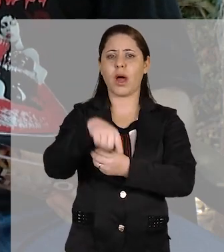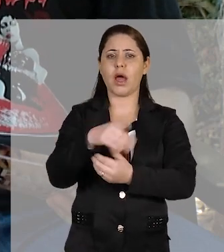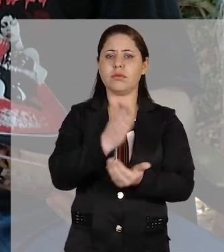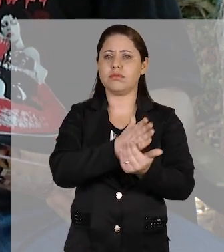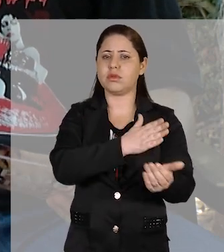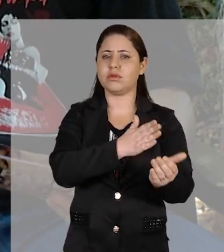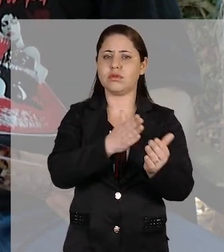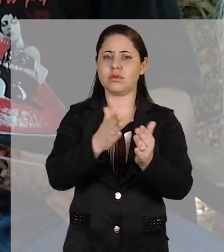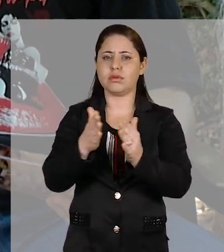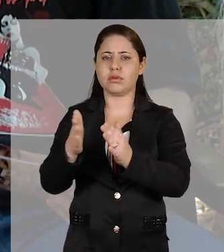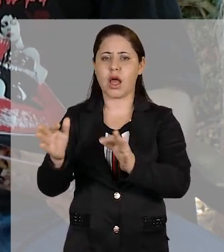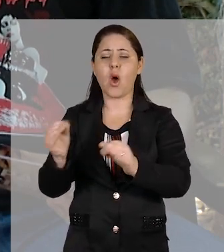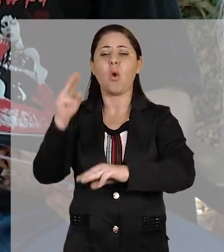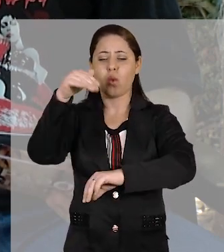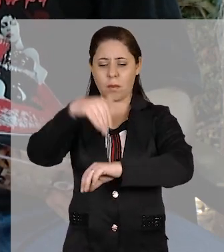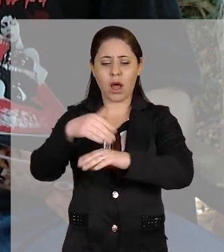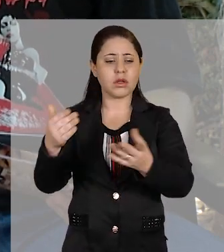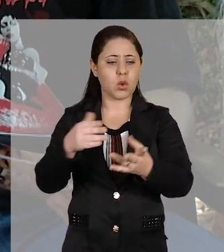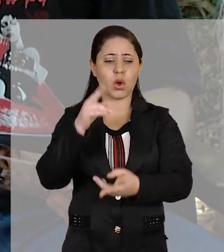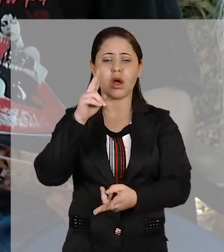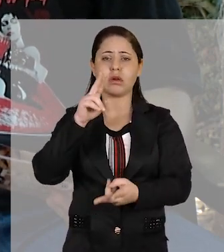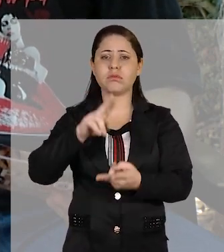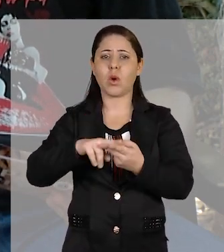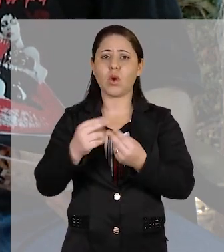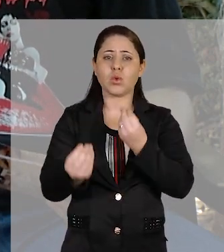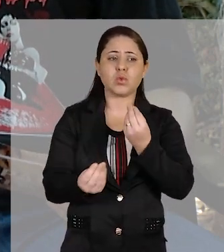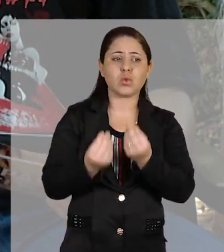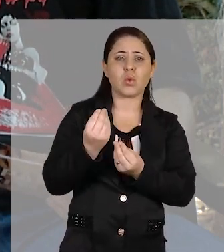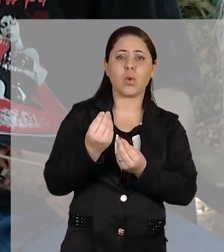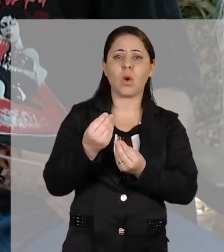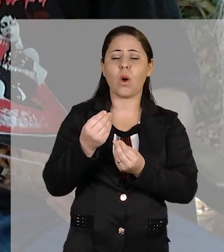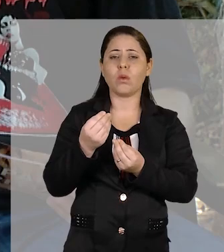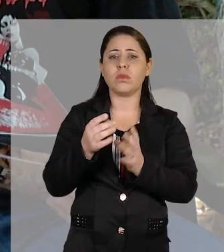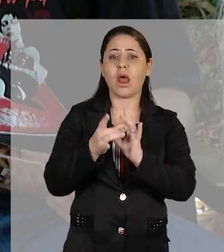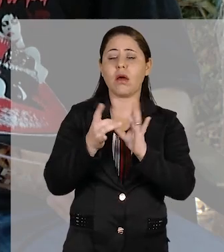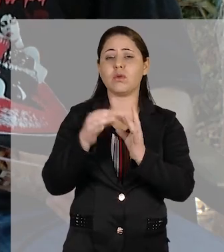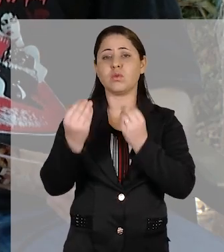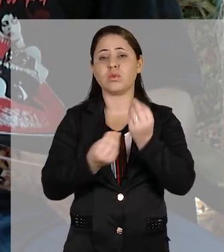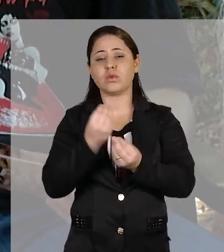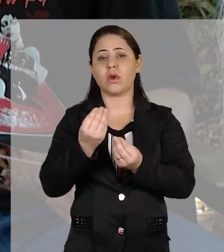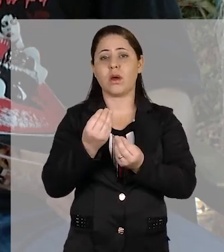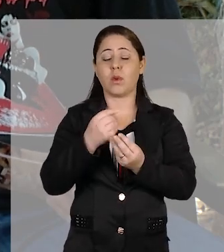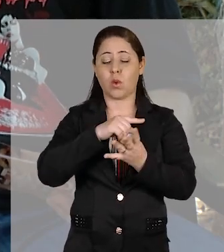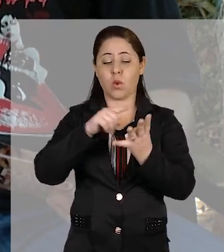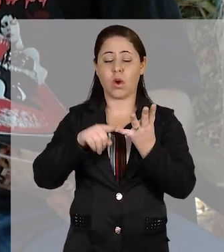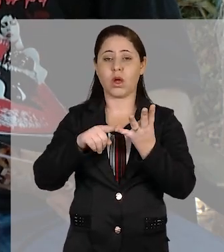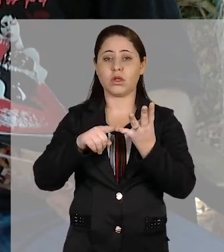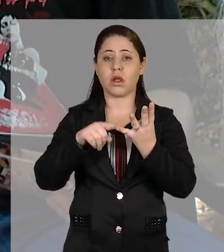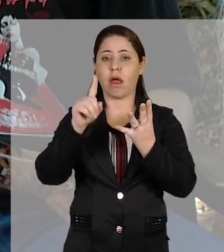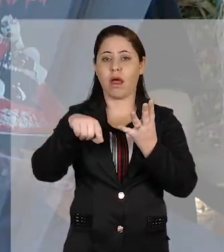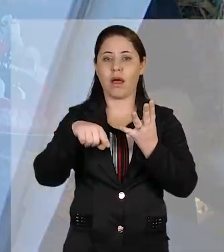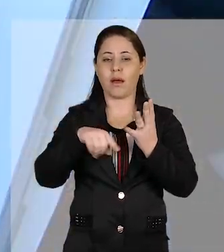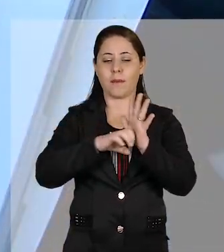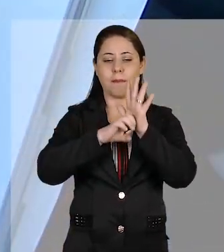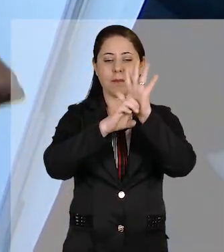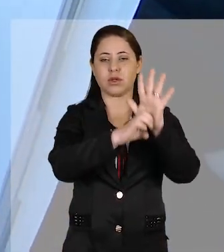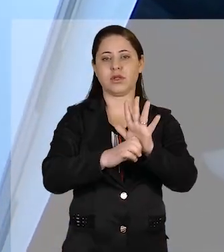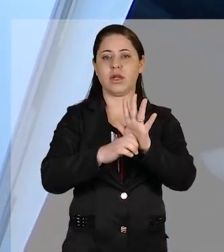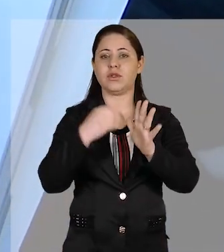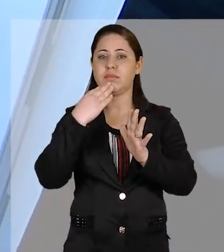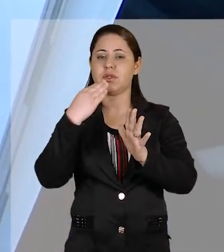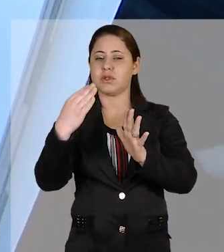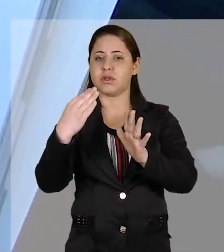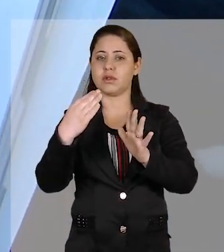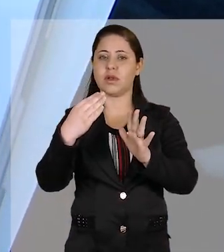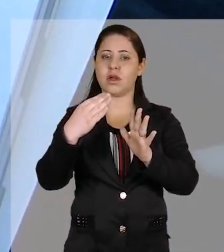processo de execução de medida socioeducativa. Por fim, a quarta parte é o anexo. com os modelos de petições, que aí nós vamos ter